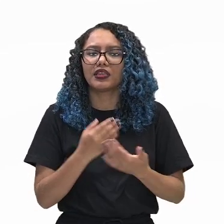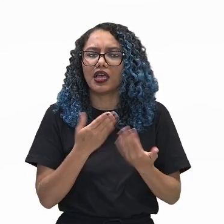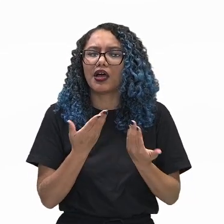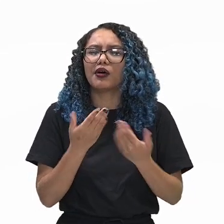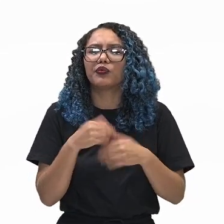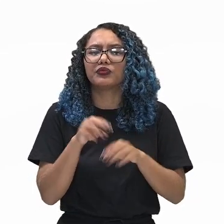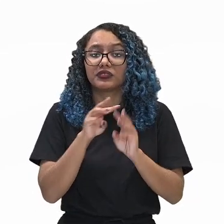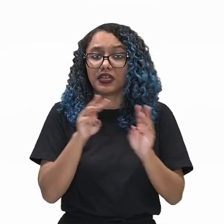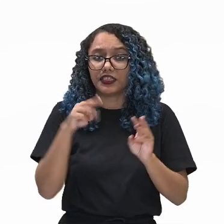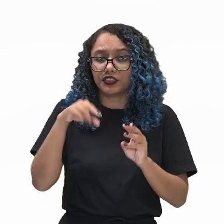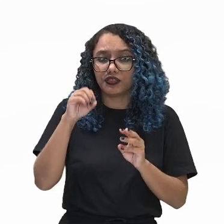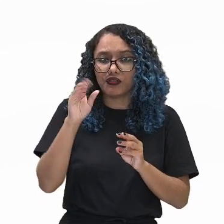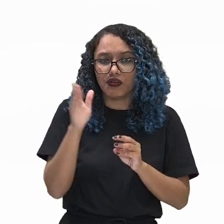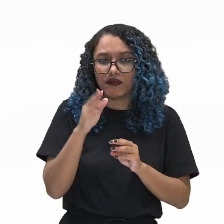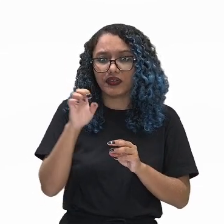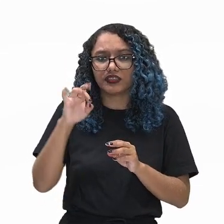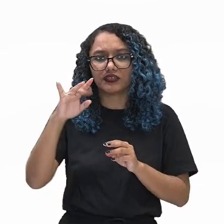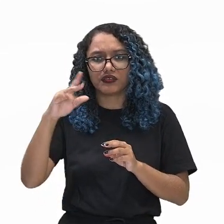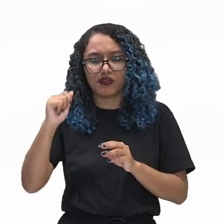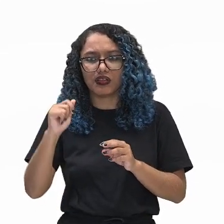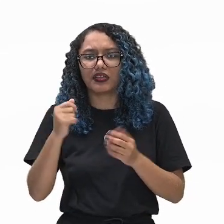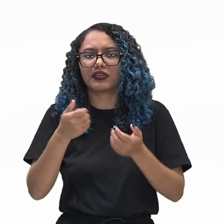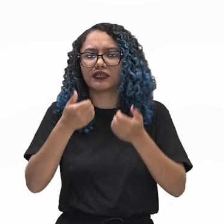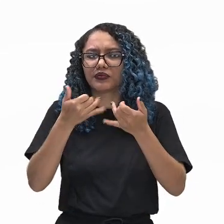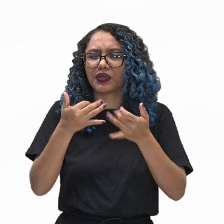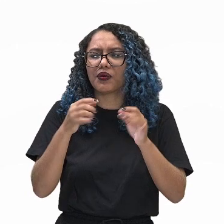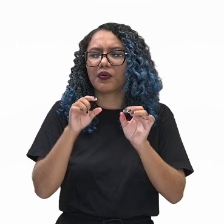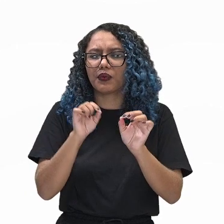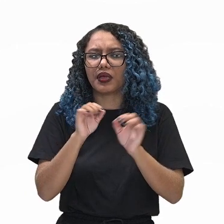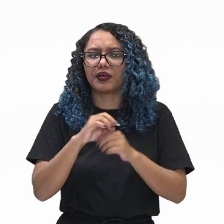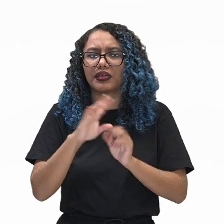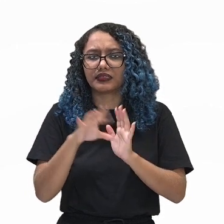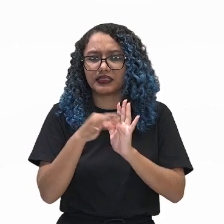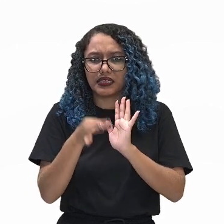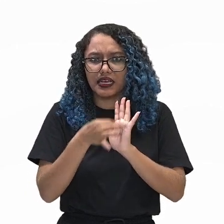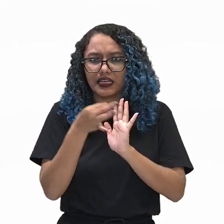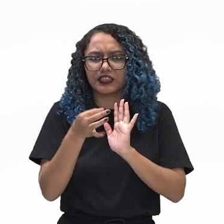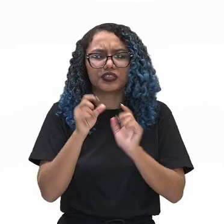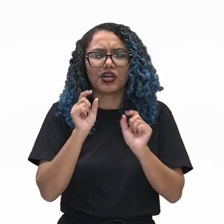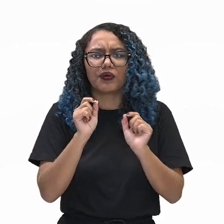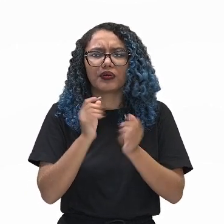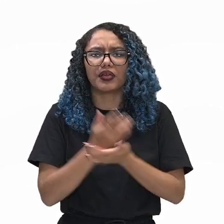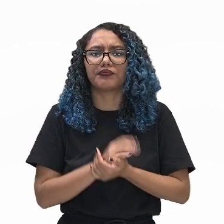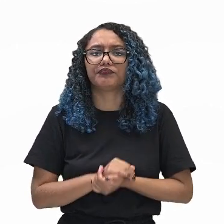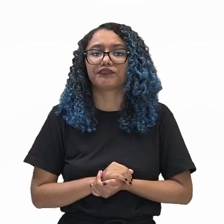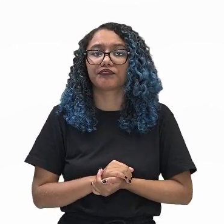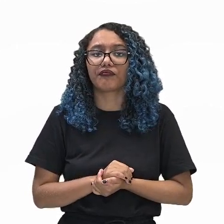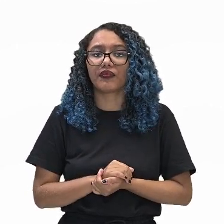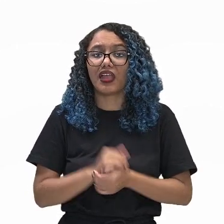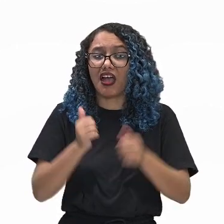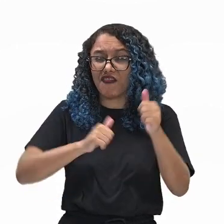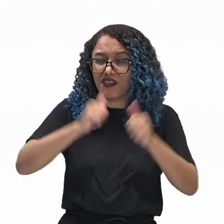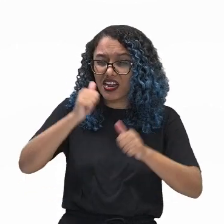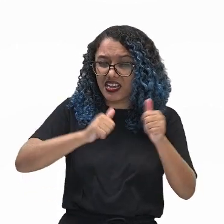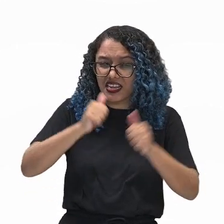Nova Escola, a resenha crítica é um texto que avalia uma manifestação cultural, filme, peça de